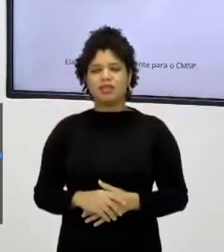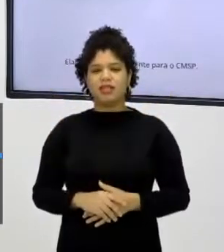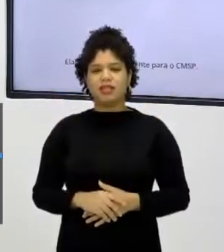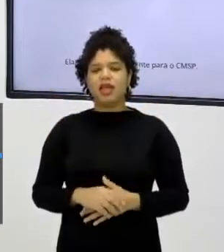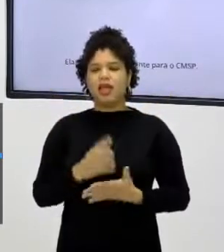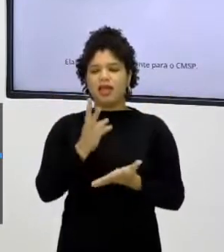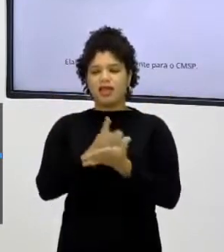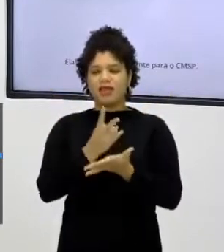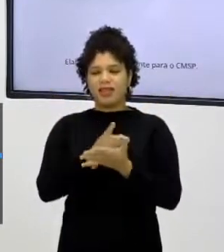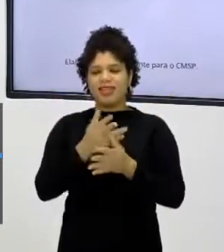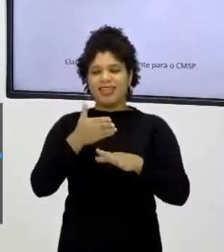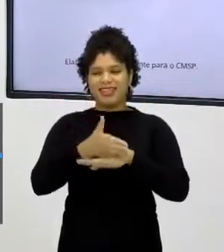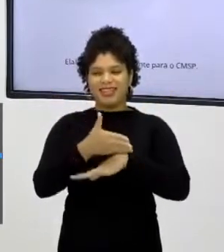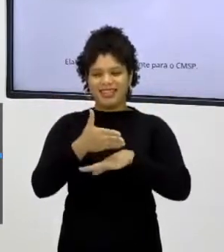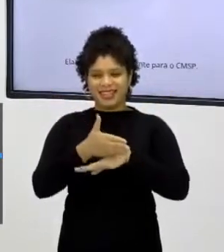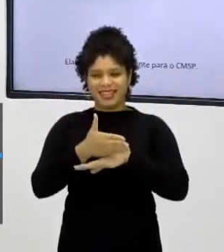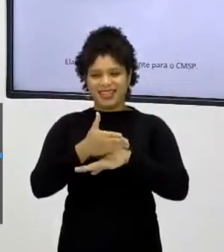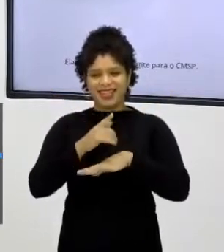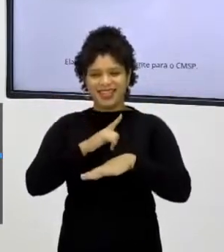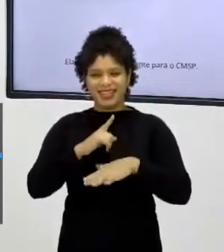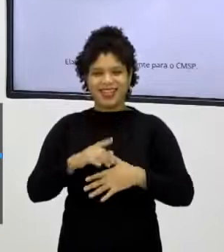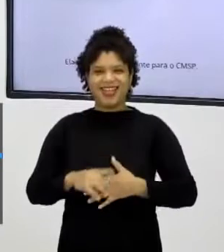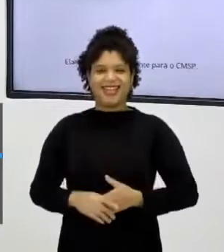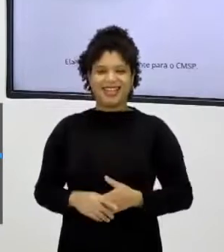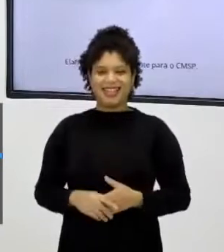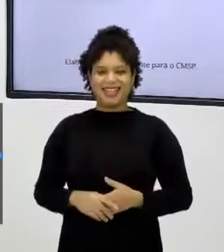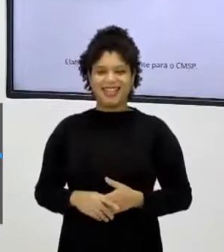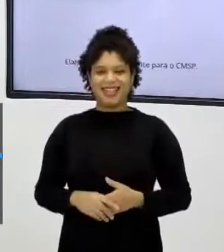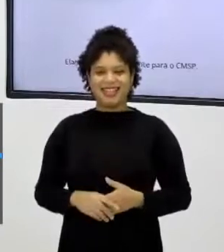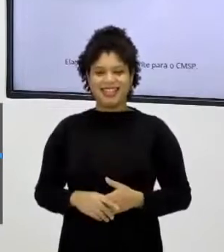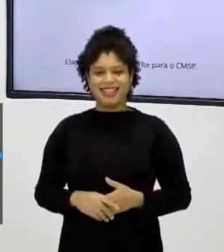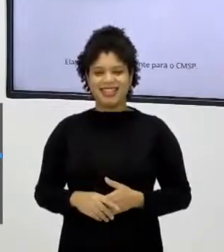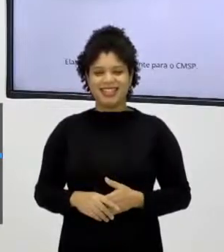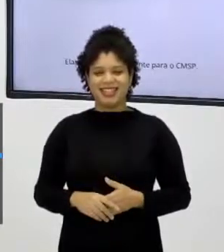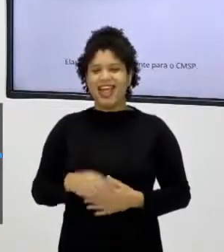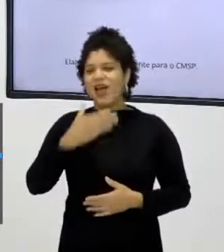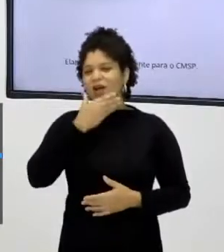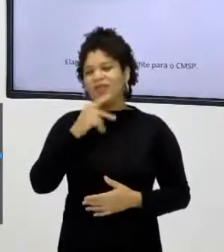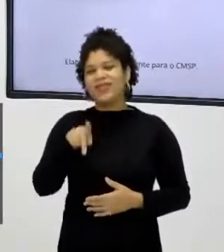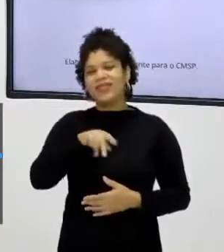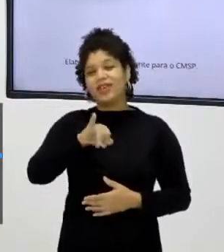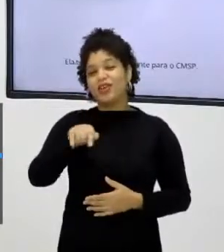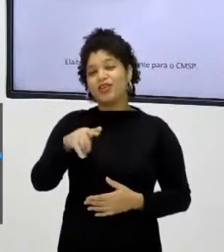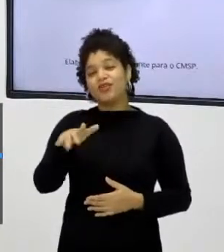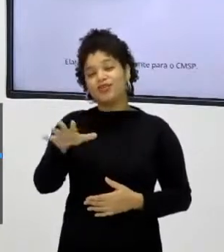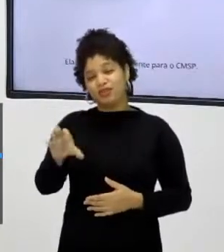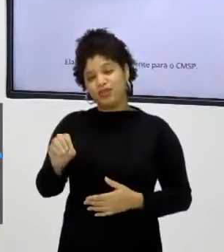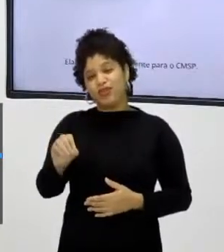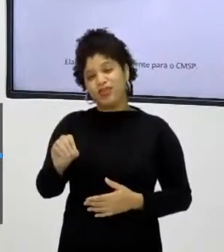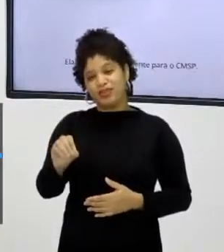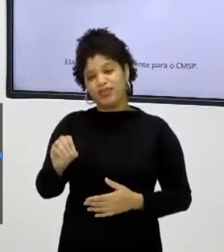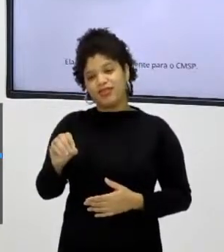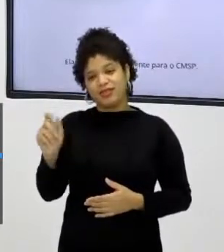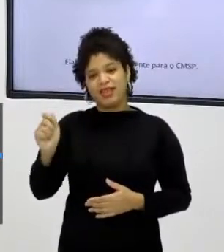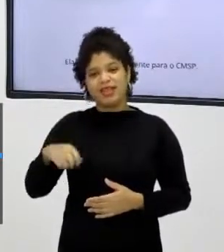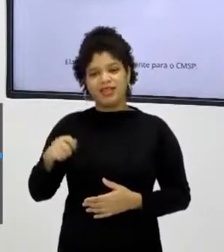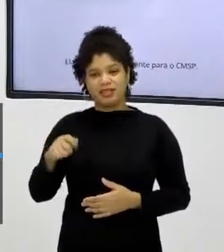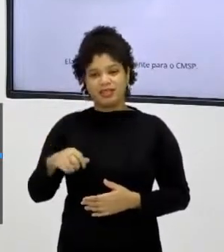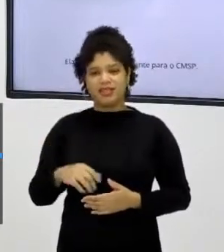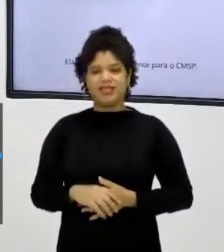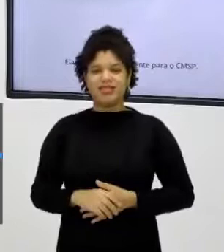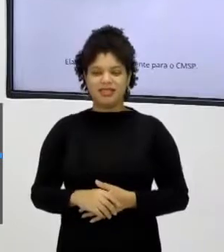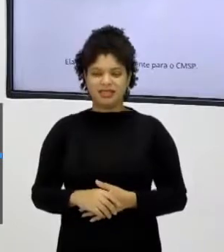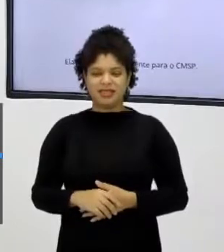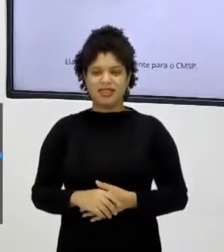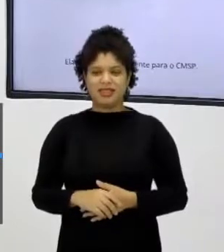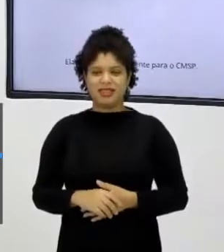mundo que está participando com a gente. Professor Guilherminho, Beliziane, professor João aqui com a gente, professor João. Parabéns pelo